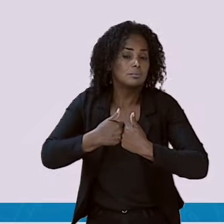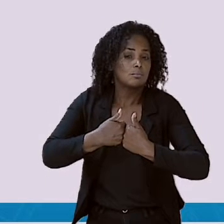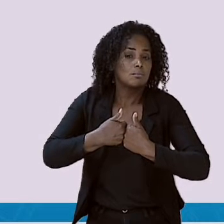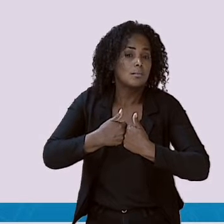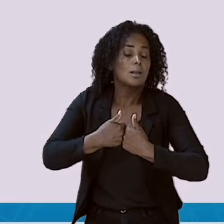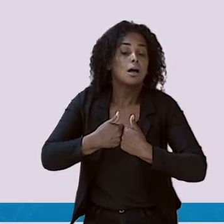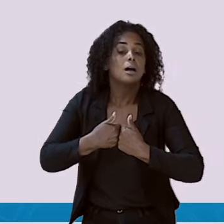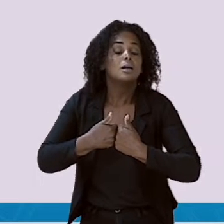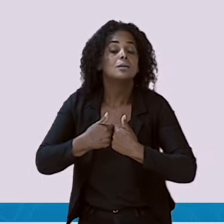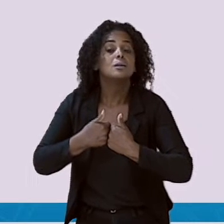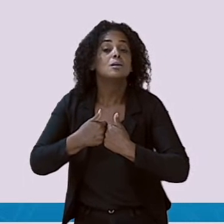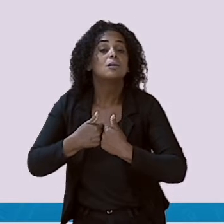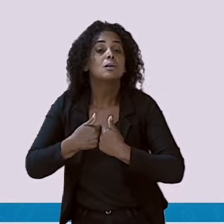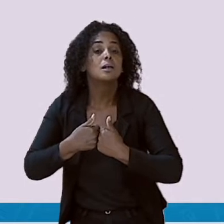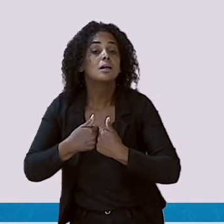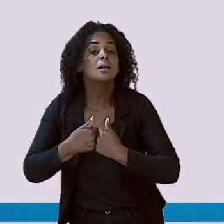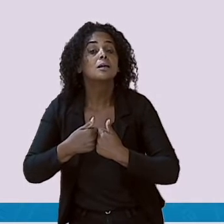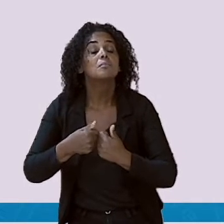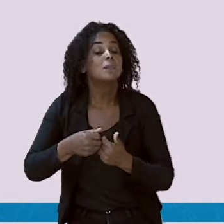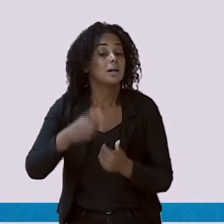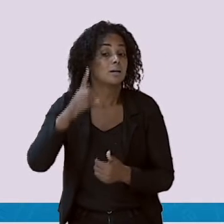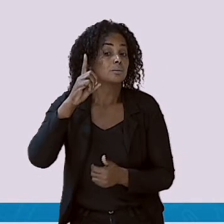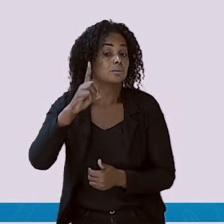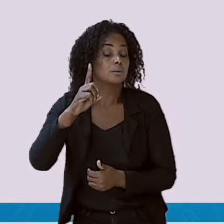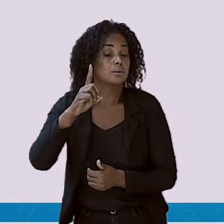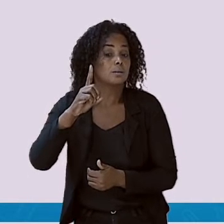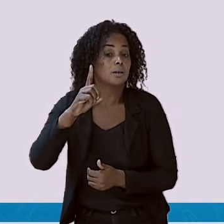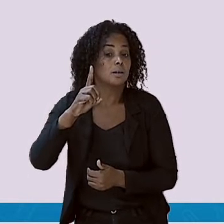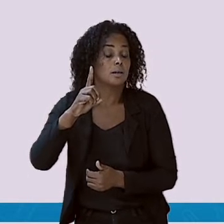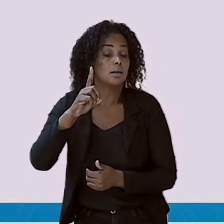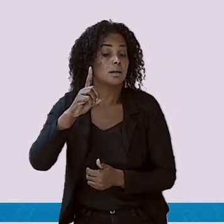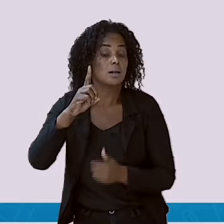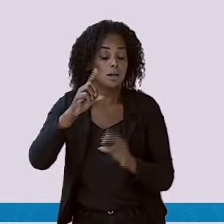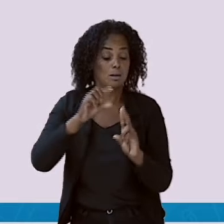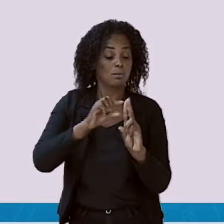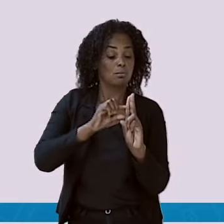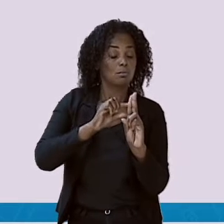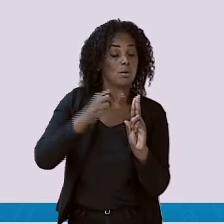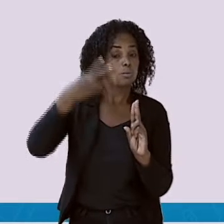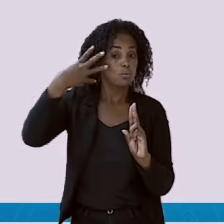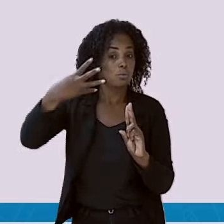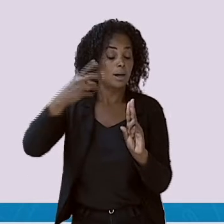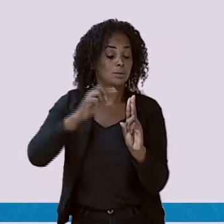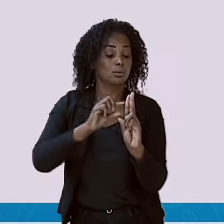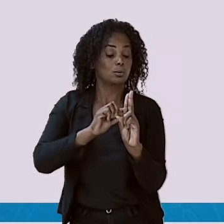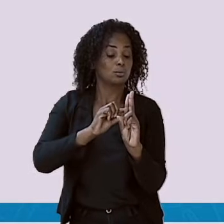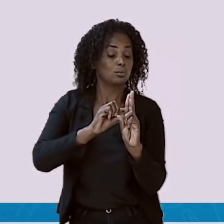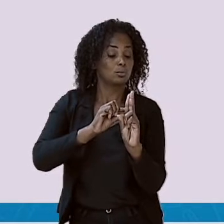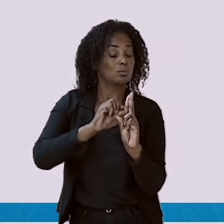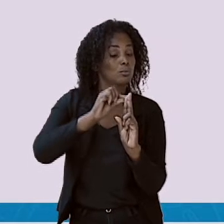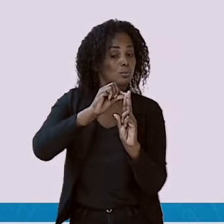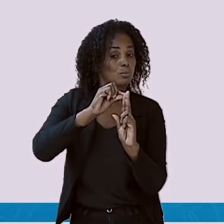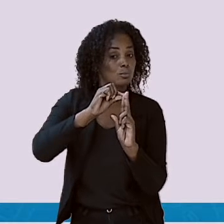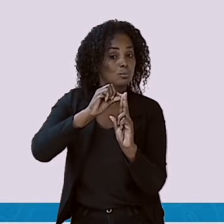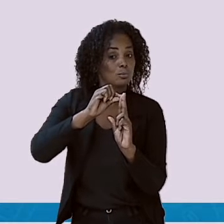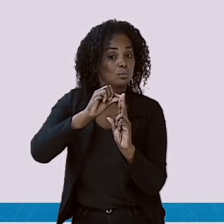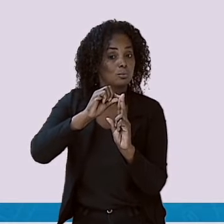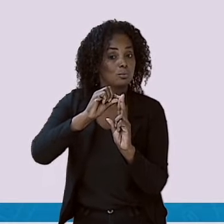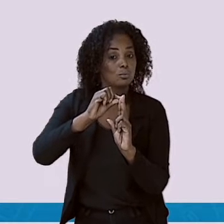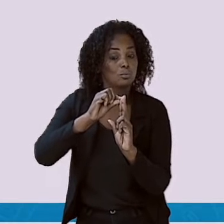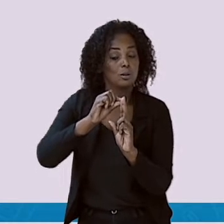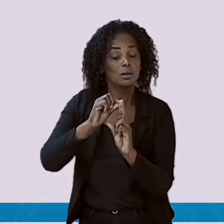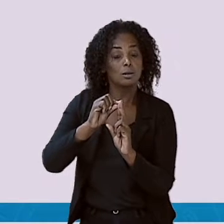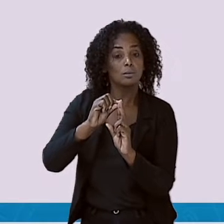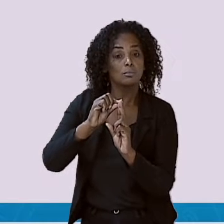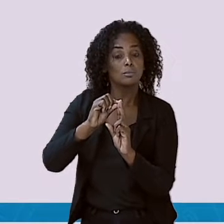dezena, eu sei que aqui o D, ó, o 4, é a minha dezena, ok? Então, o que que eu vou fazer? Eu vou